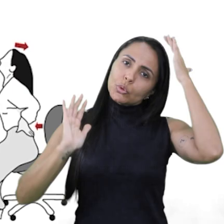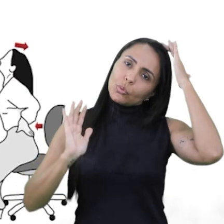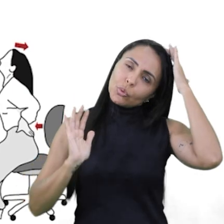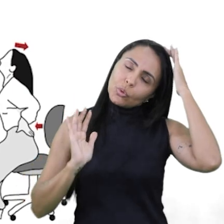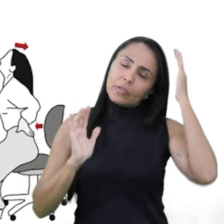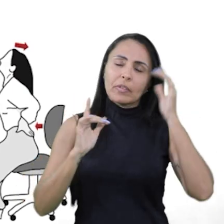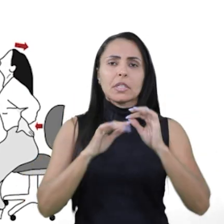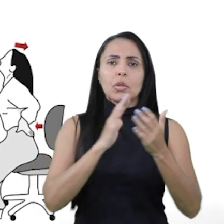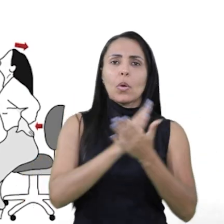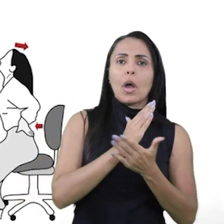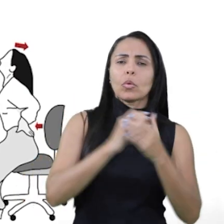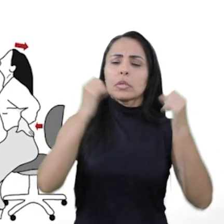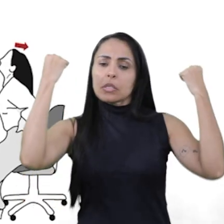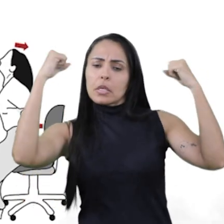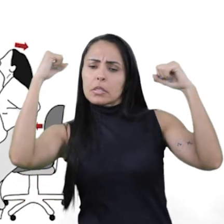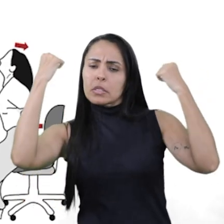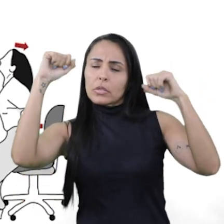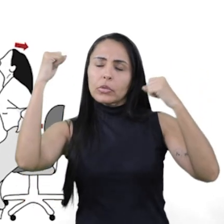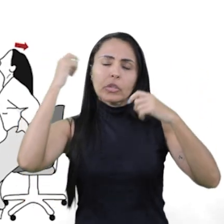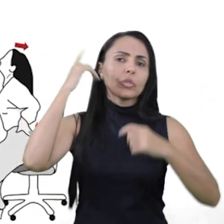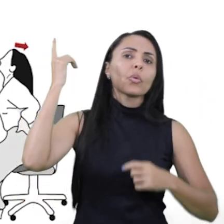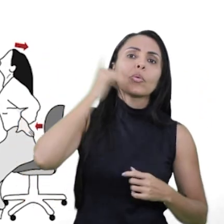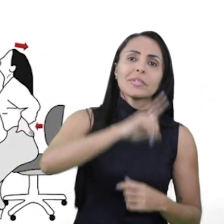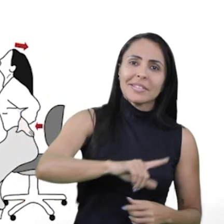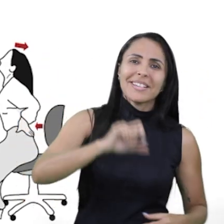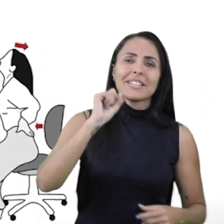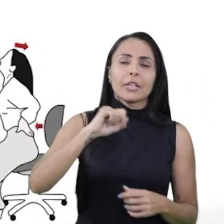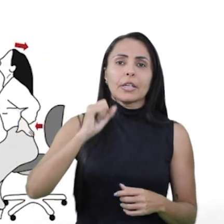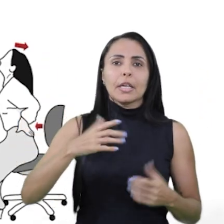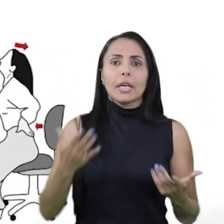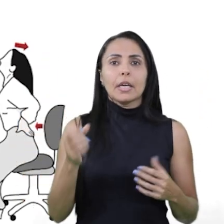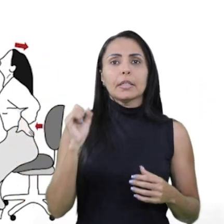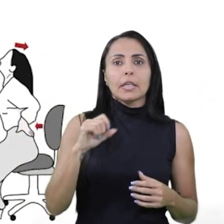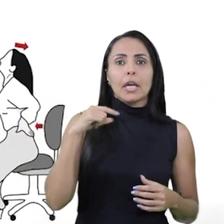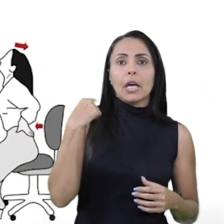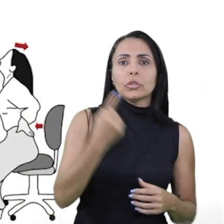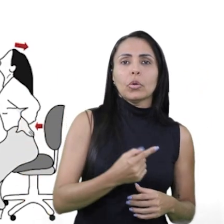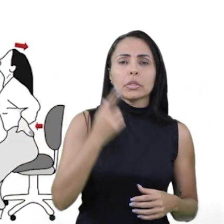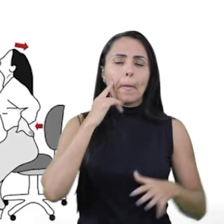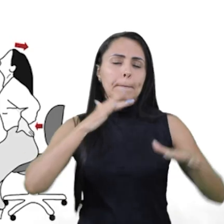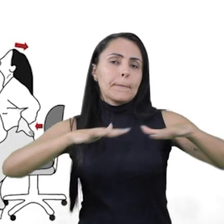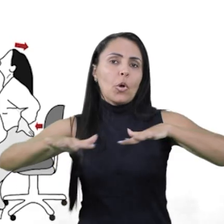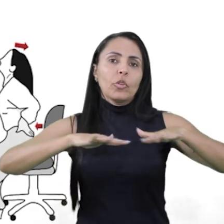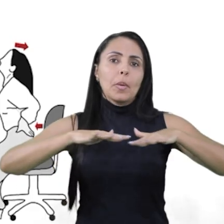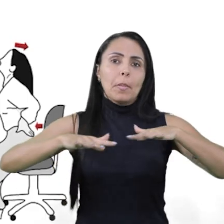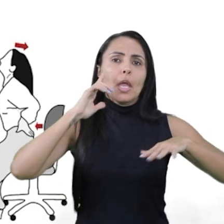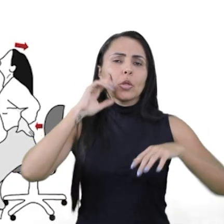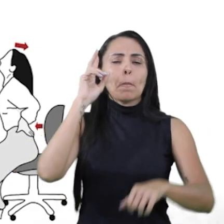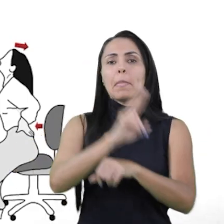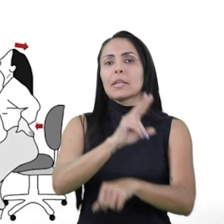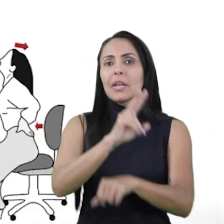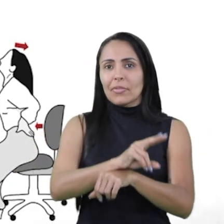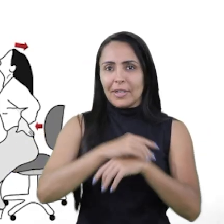fazendo alguns exercícios para que a gente consiga ter as nossas mobilidades preservadas. Fazendo essa